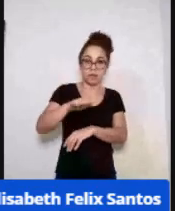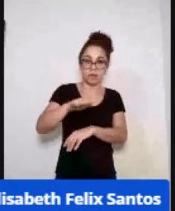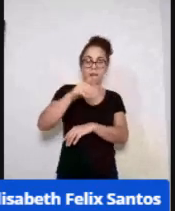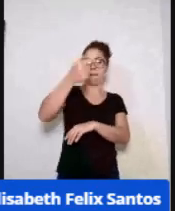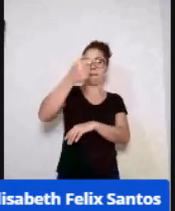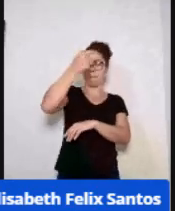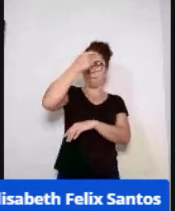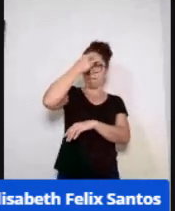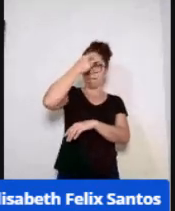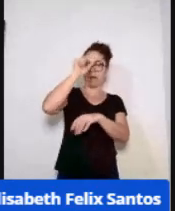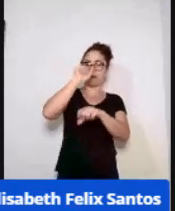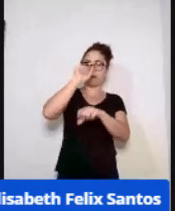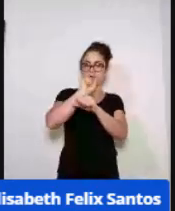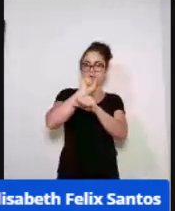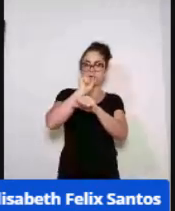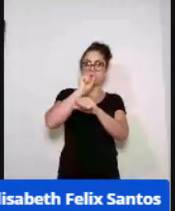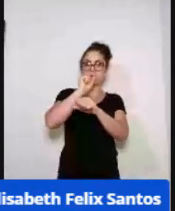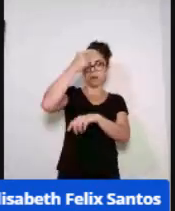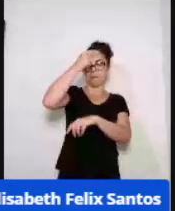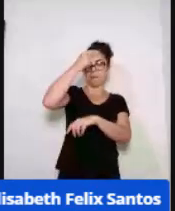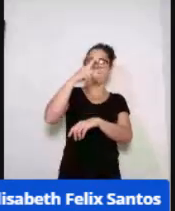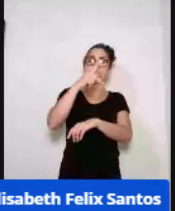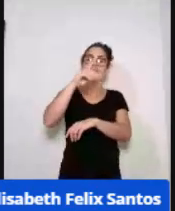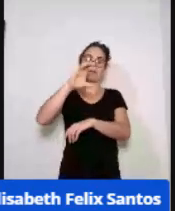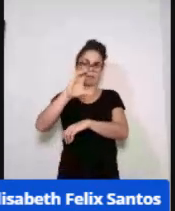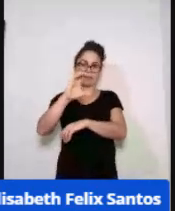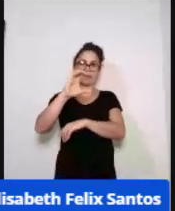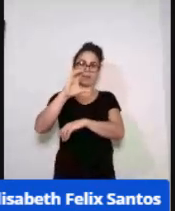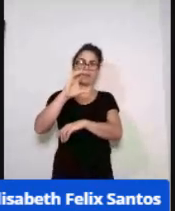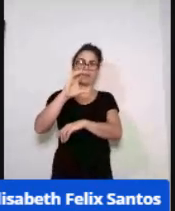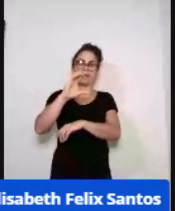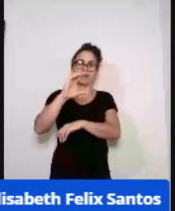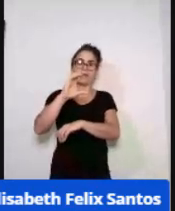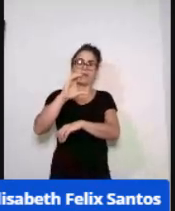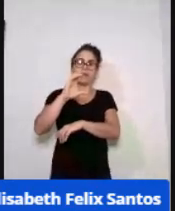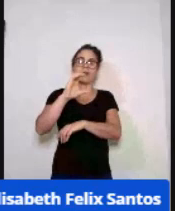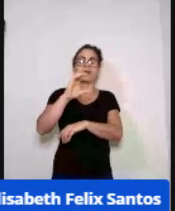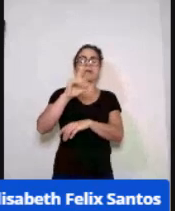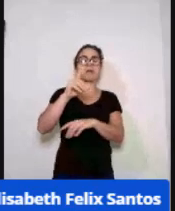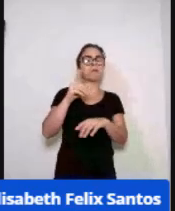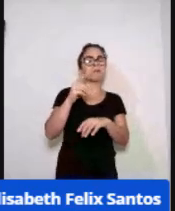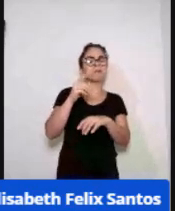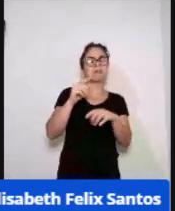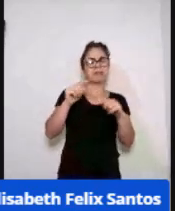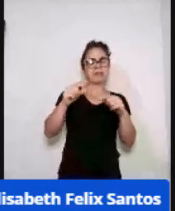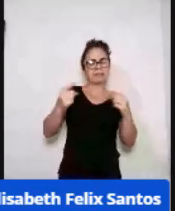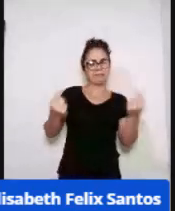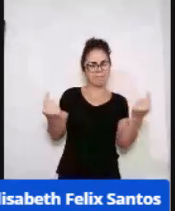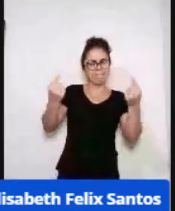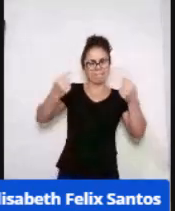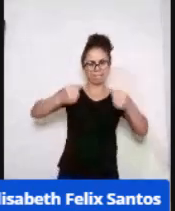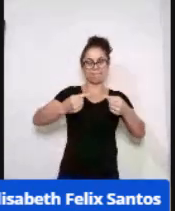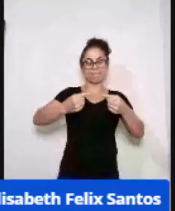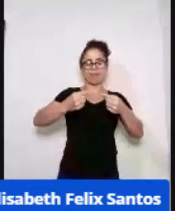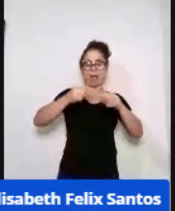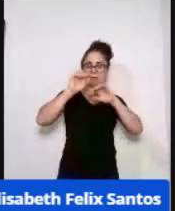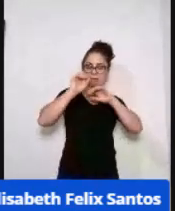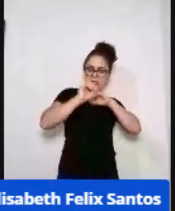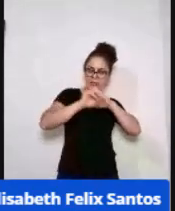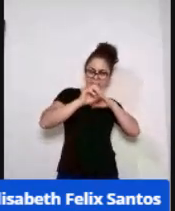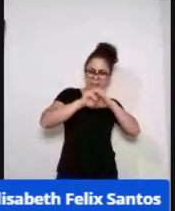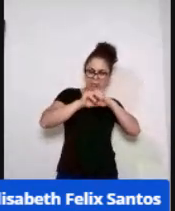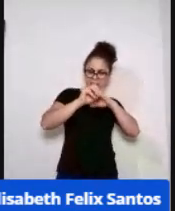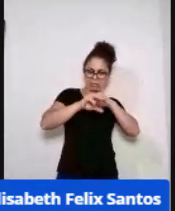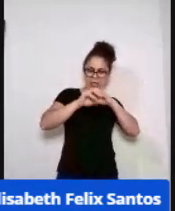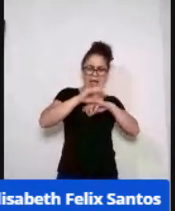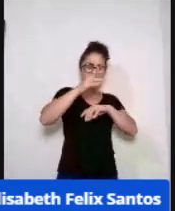ano, não falava nada, não sabia nada. Então, meu desafio era fazer essa criança aprender. E eu tentava de tudo e nada. E quando chegou